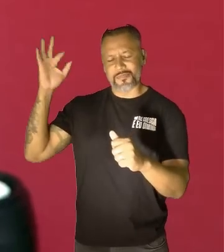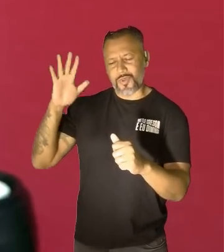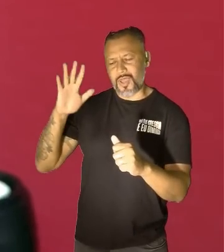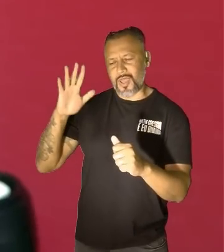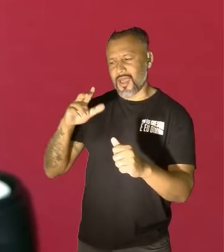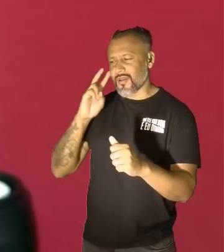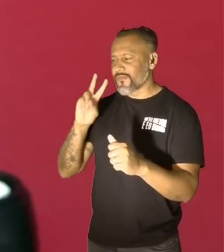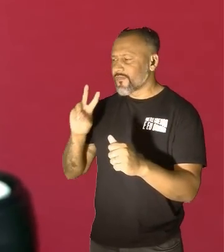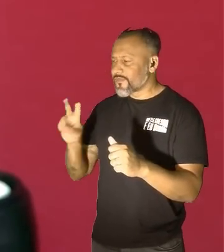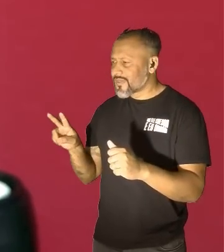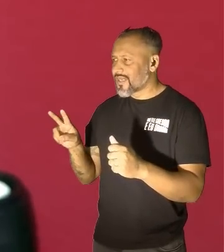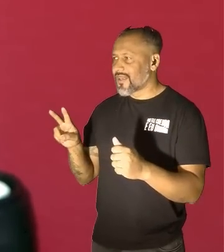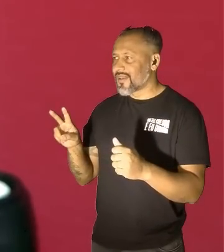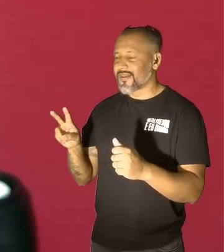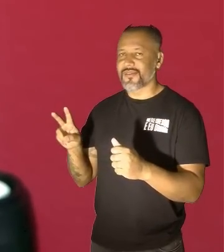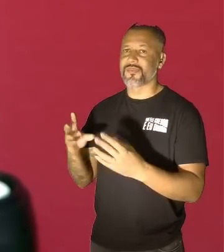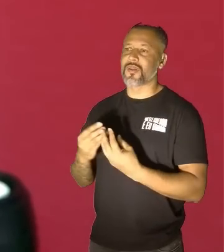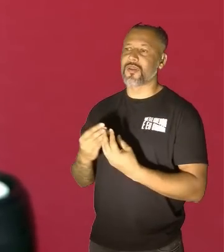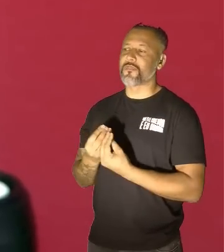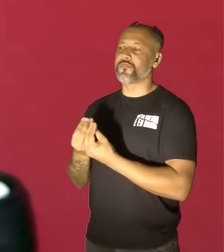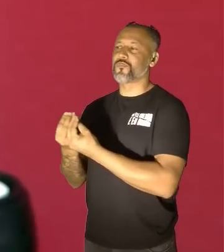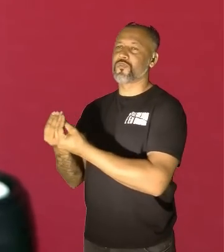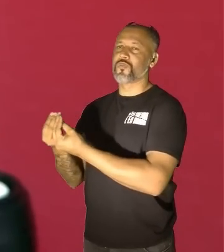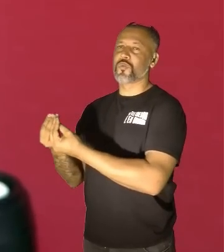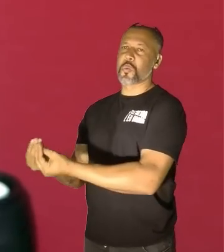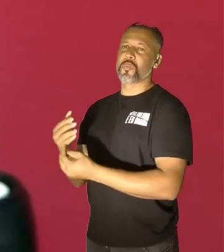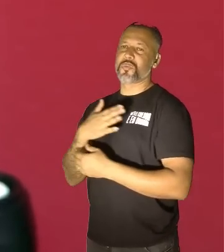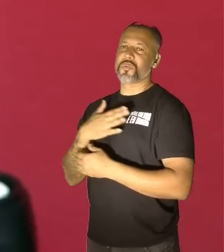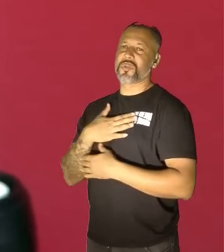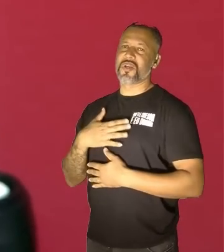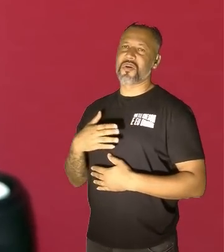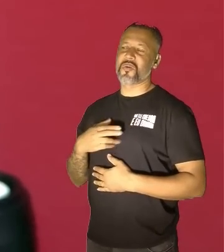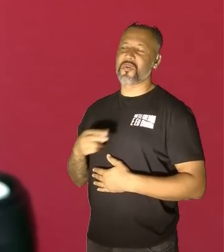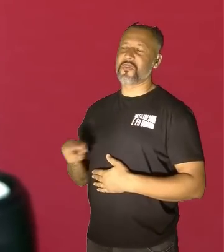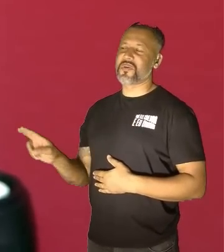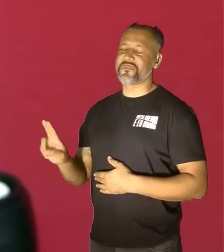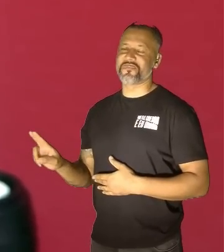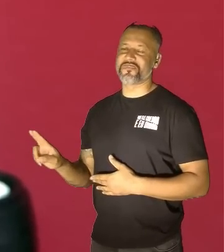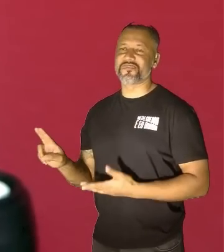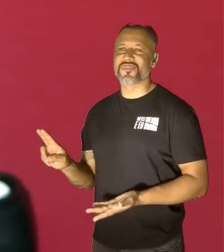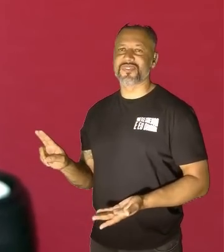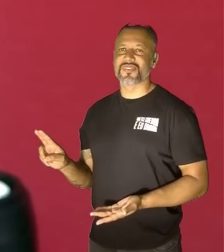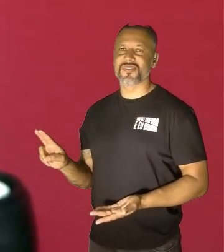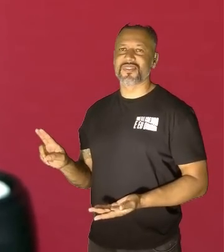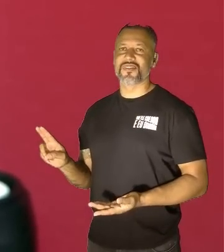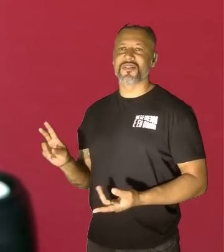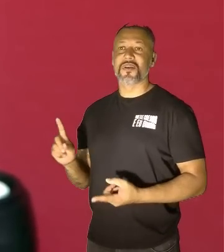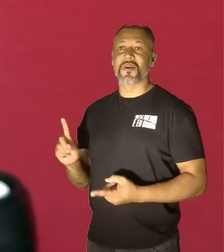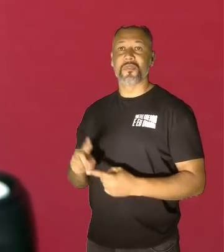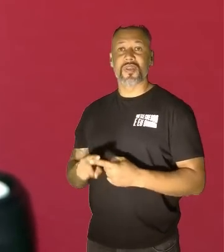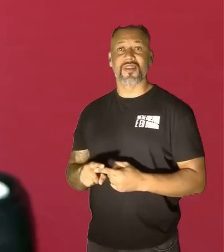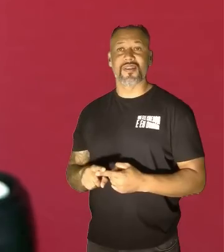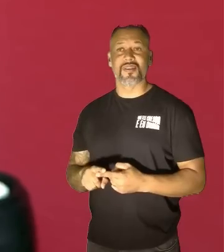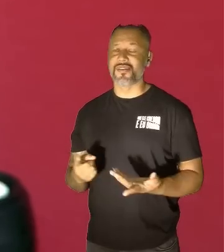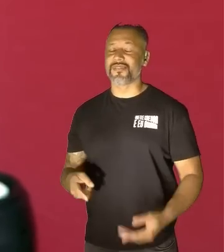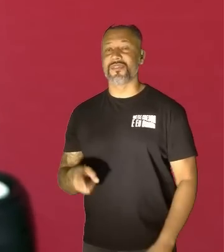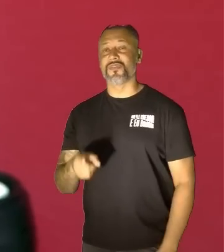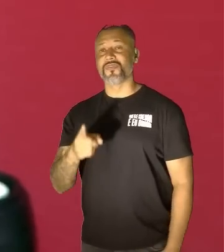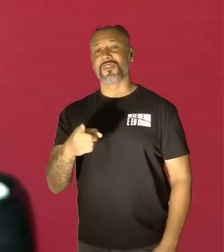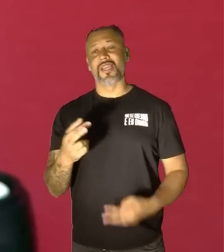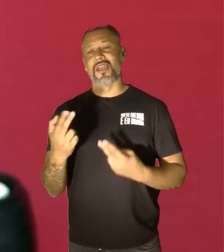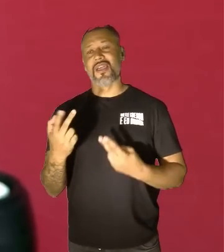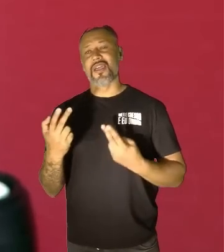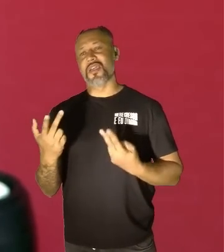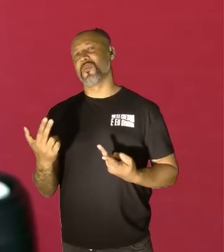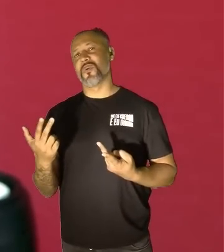crescendo, aquilo que você usou ano passado não serve mais, e para você continuar